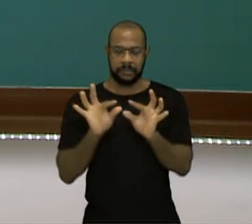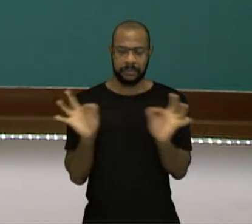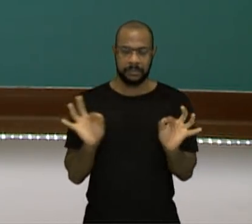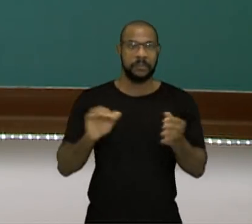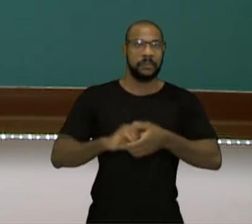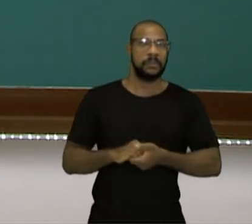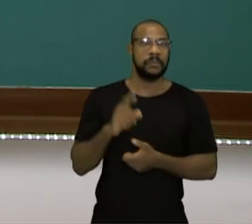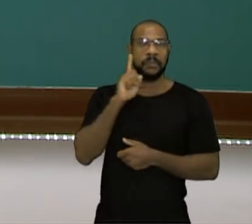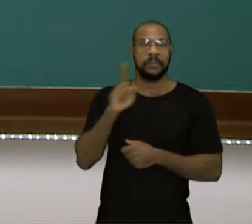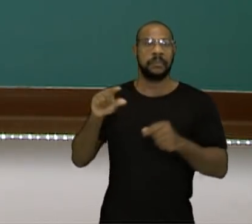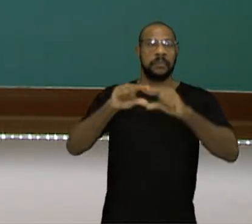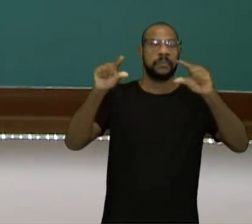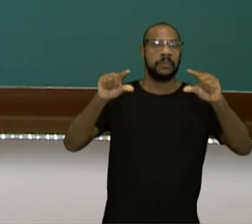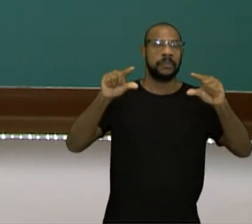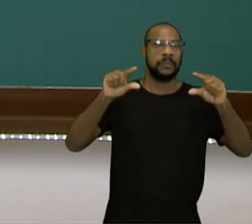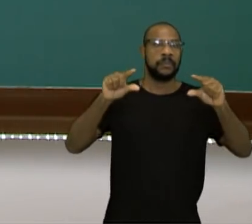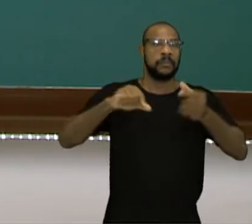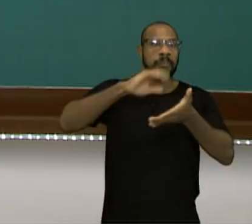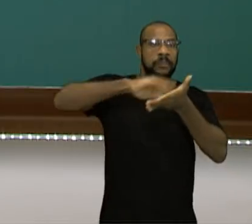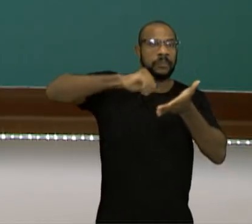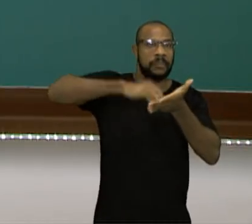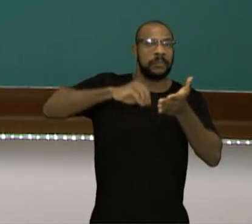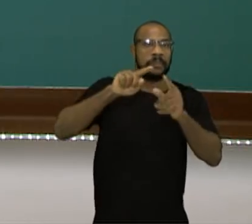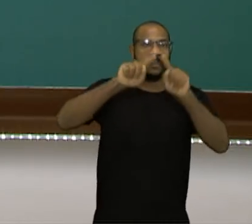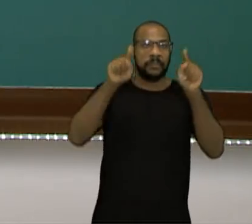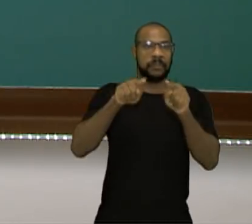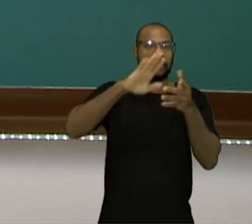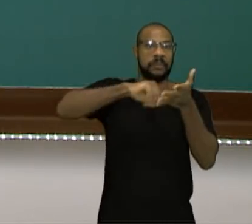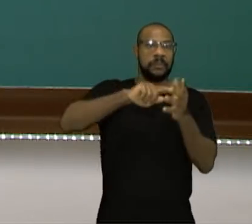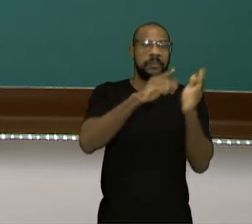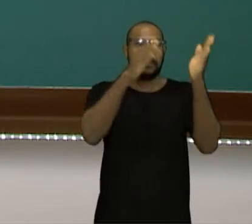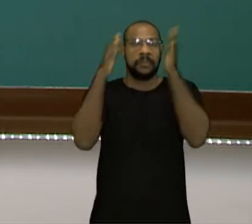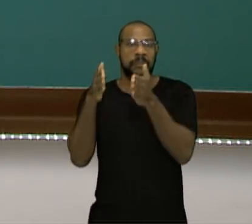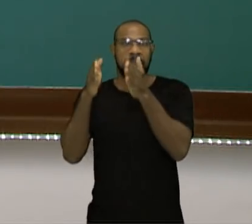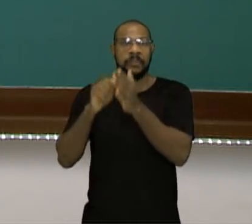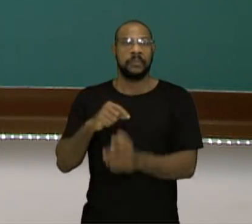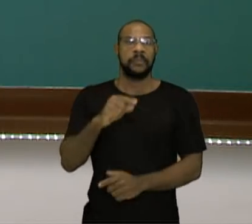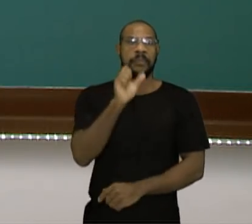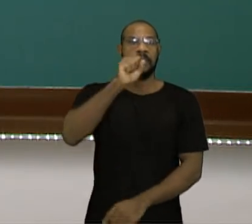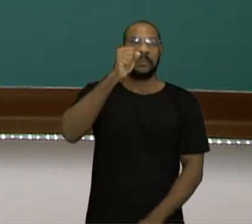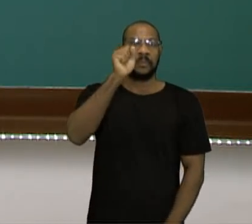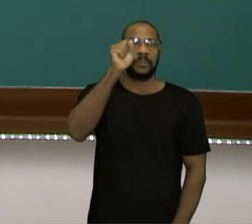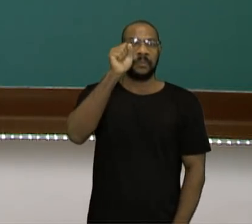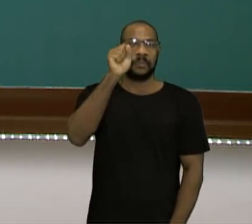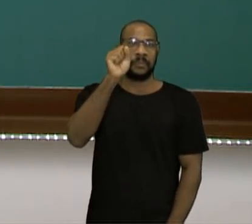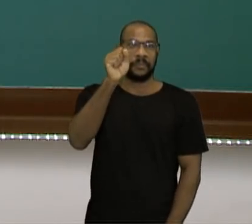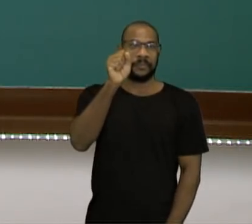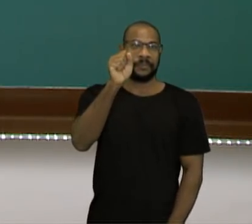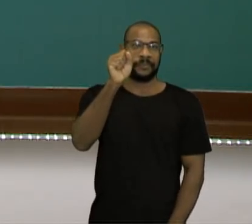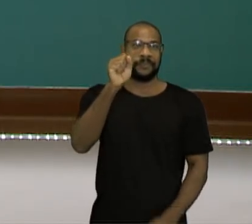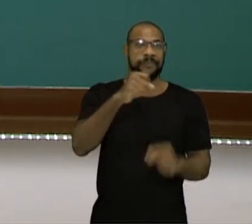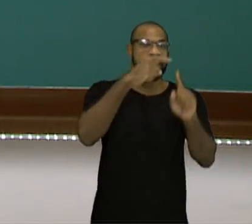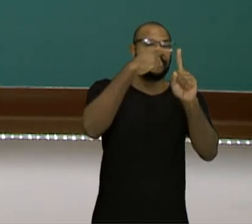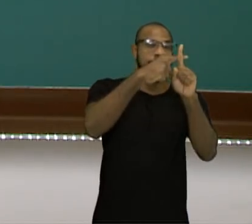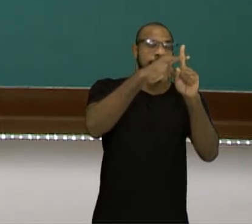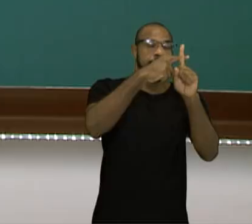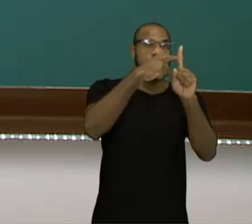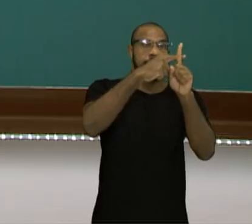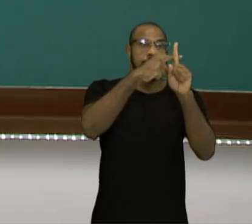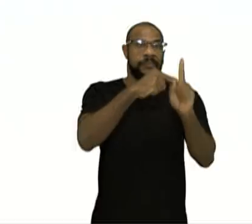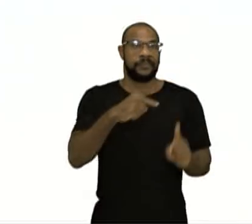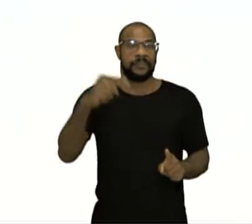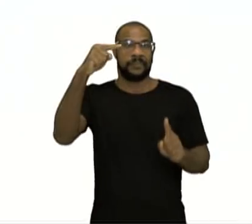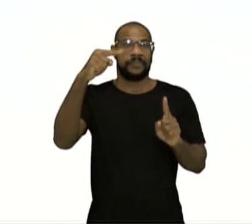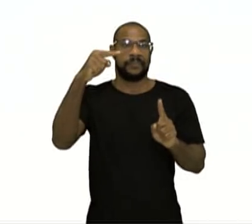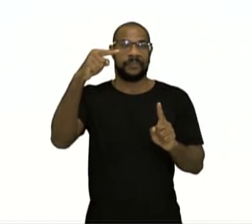Então, no lugar de mais 8, ficamos com o 8. Lembra que o sinalzinho de mais no início da expressão eu posso deixar sem o sinal de mais.